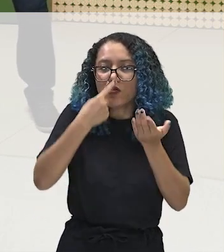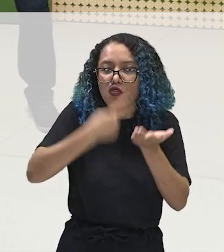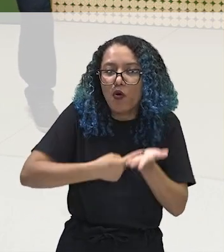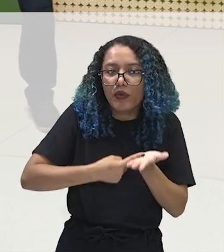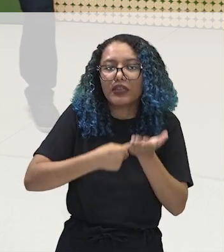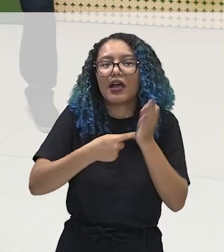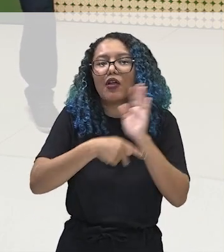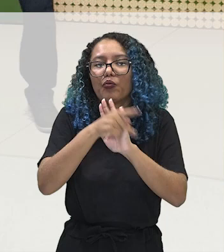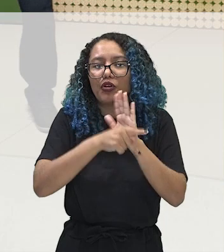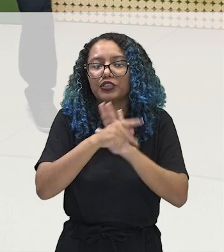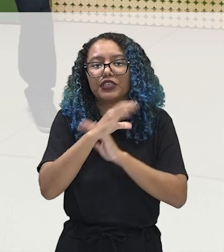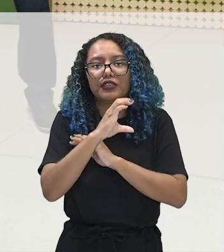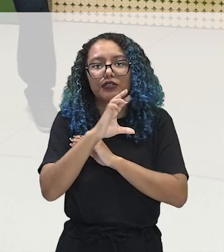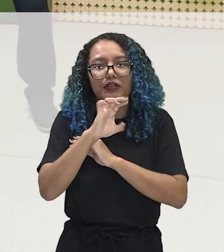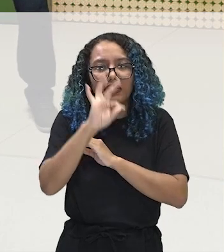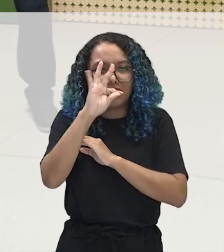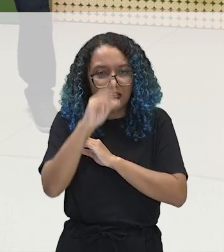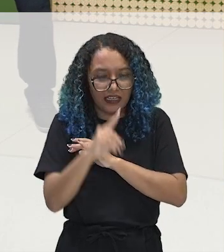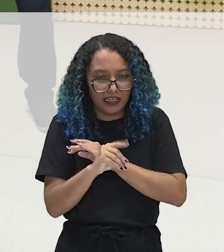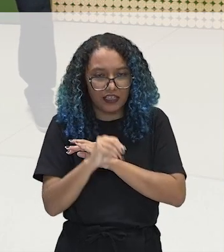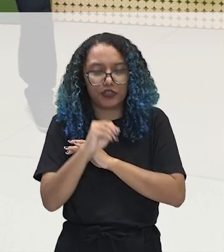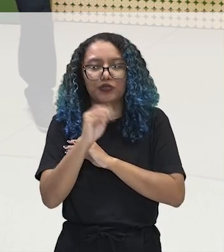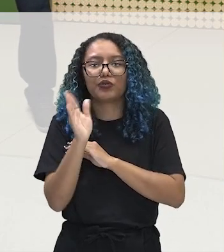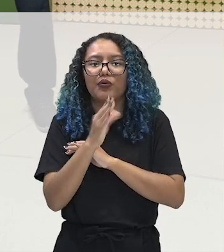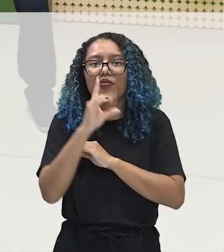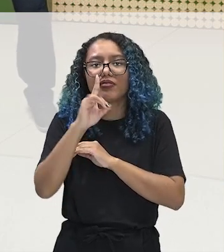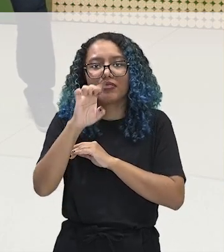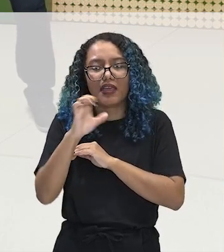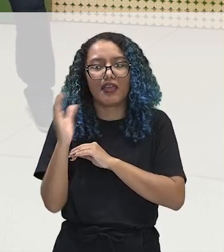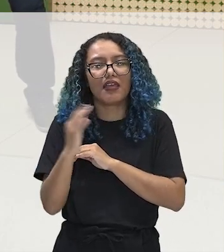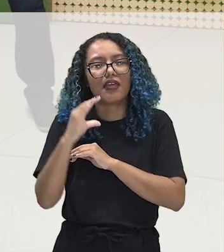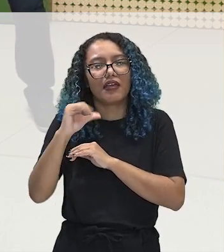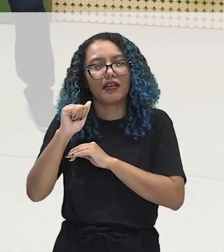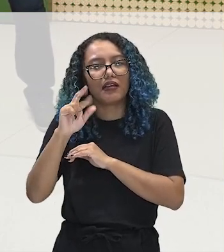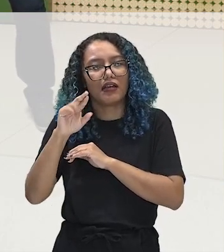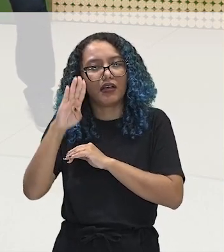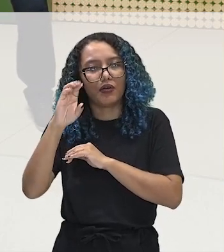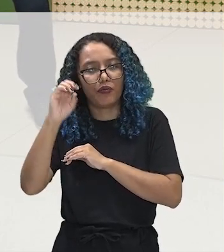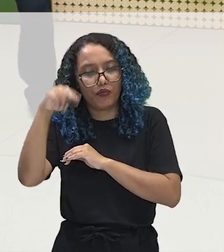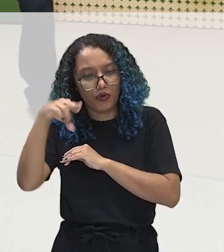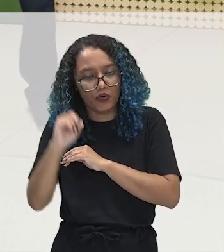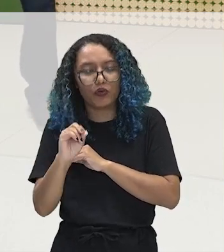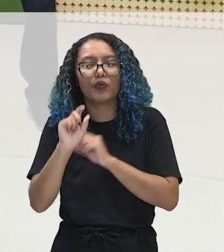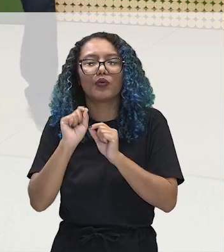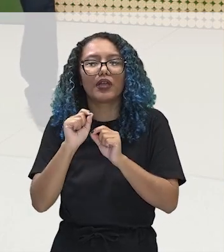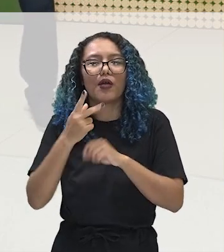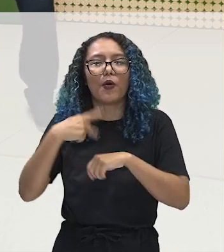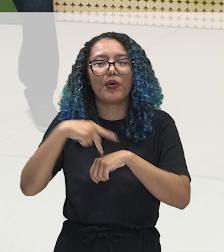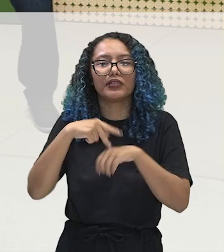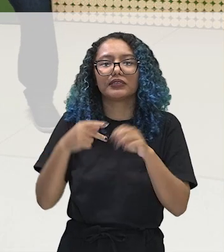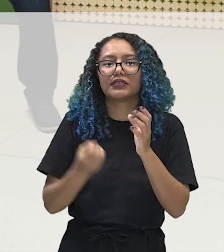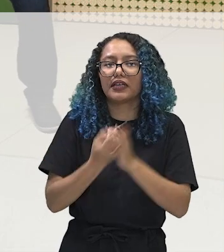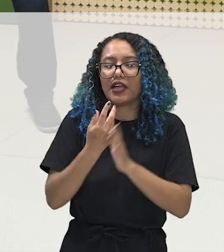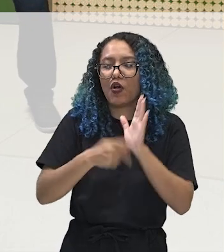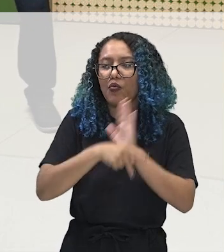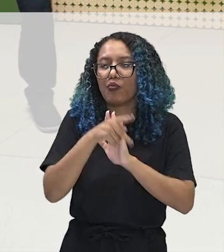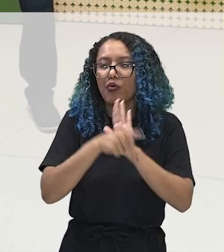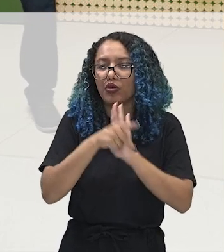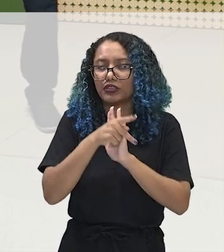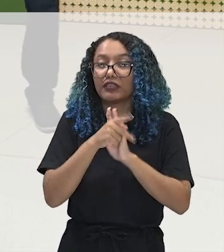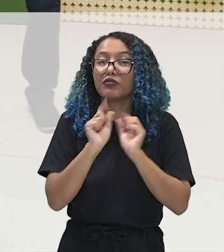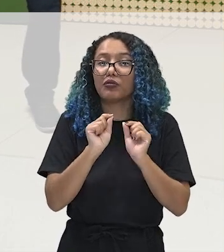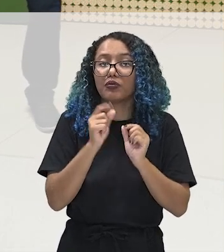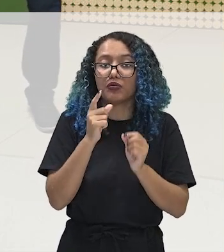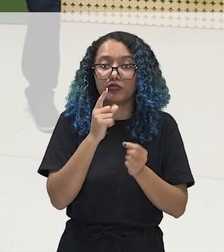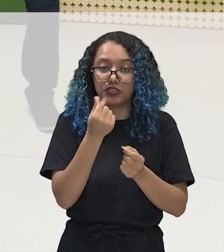de carbono, que é para o país, que é para o Estado, criar um incentivo, ou seja, receber um